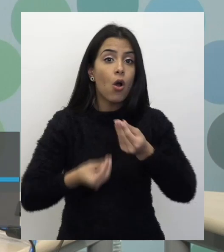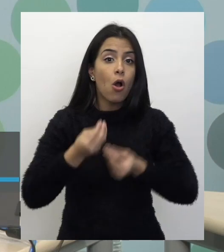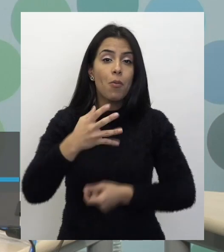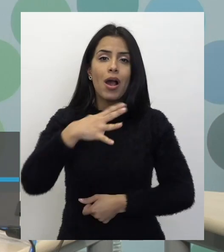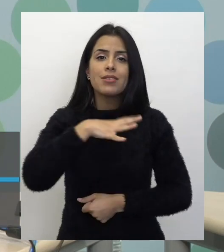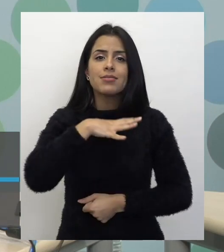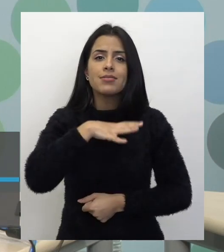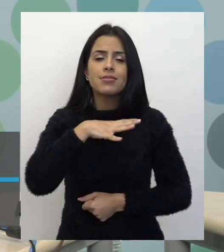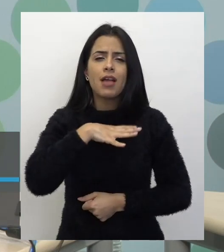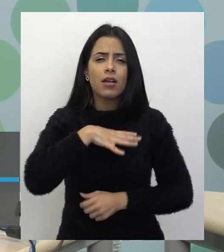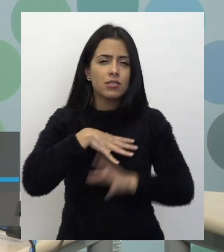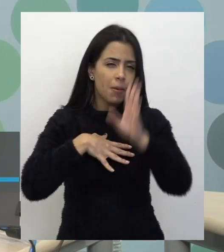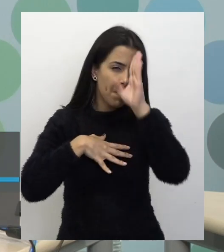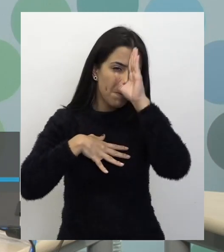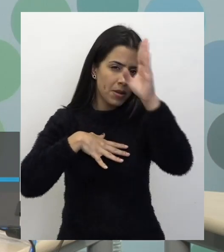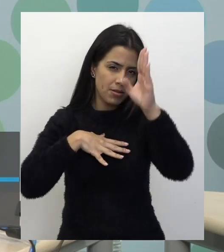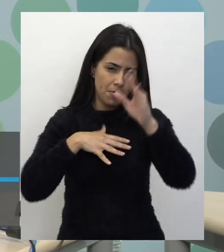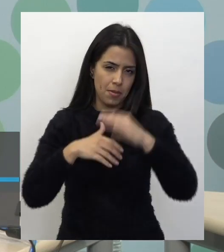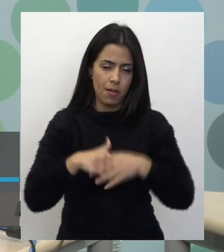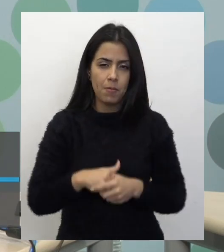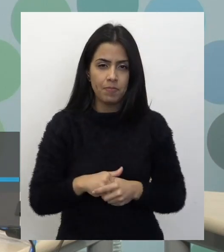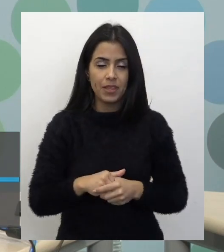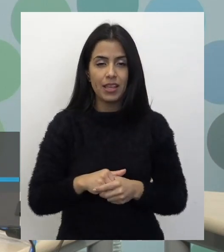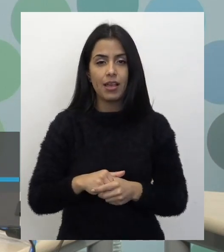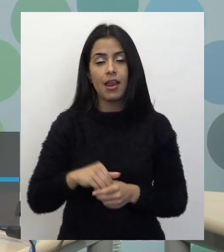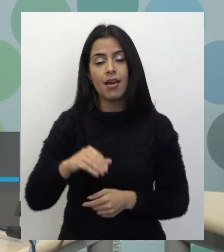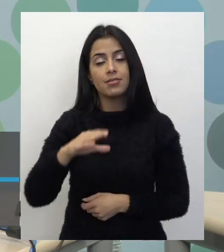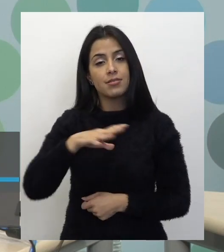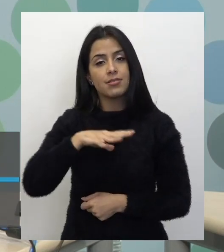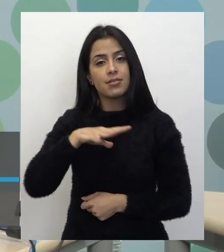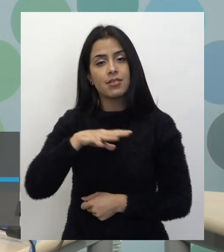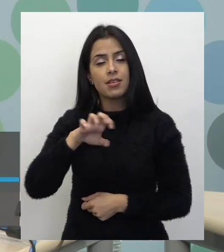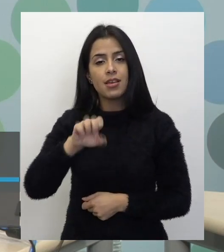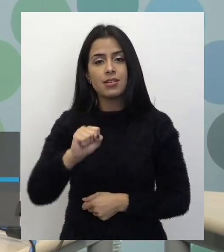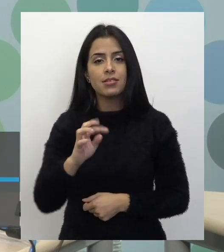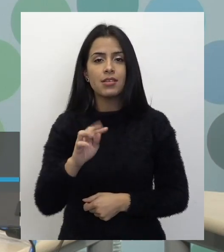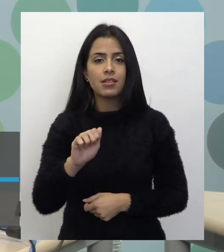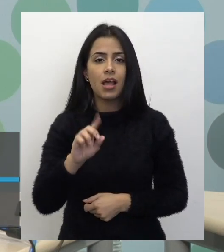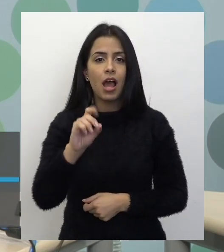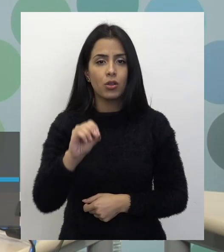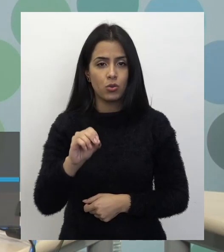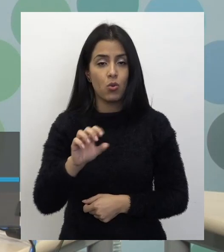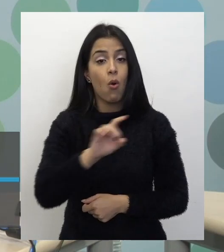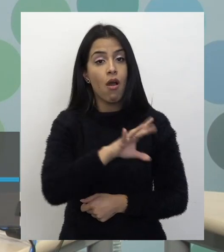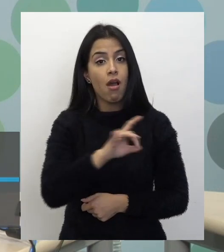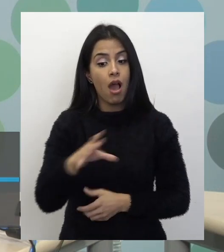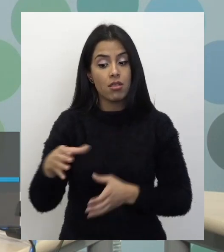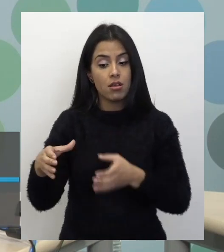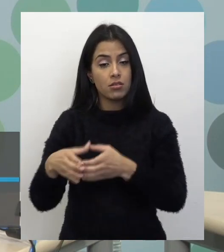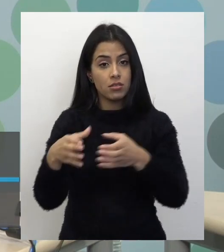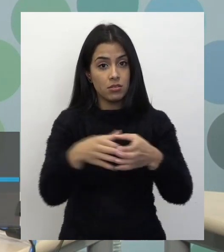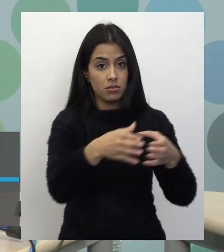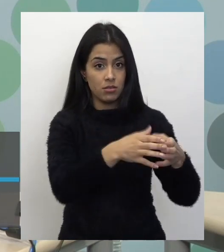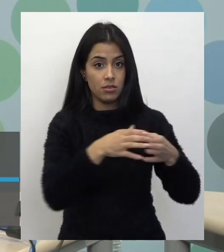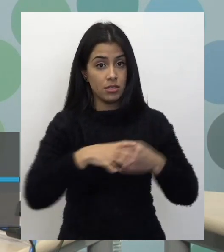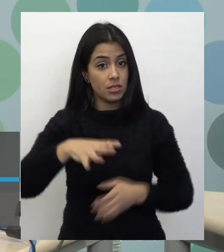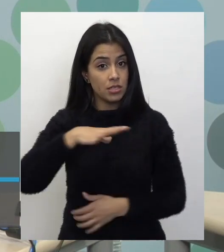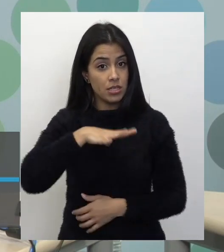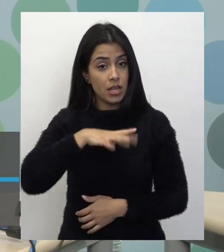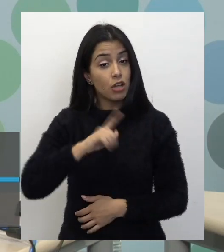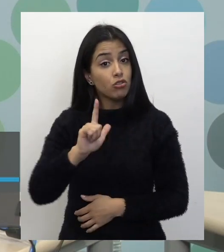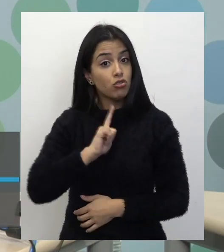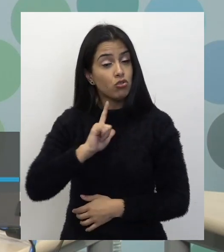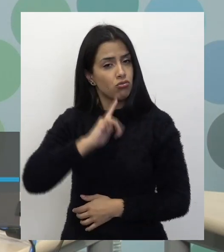cidades-estado, ou seja, existia um poder descentralizado. Cada cidade-estado tinha o seu chefe, o seu líder, tinha um deus,